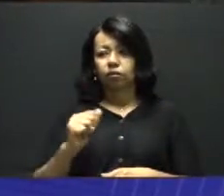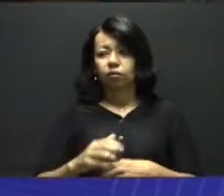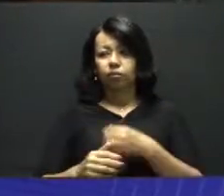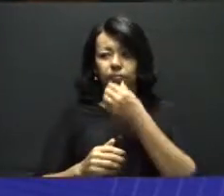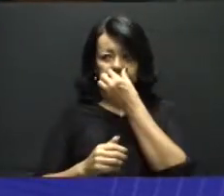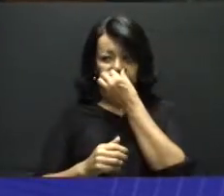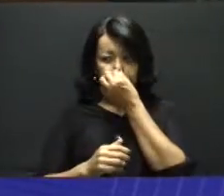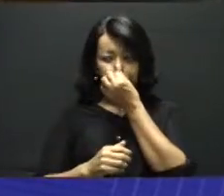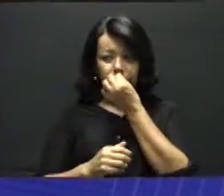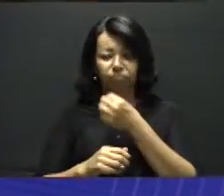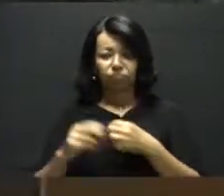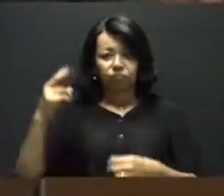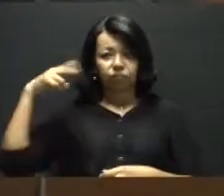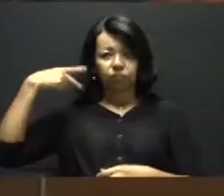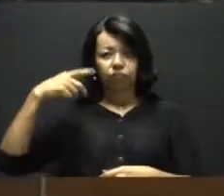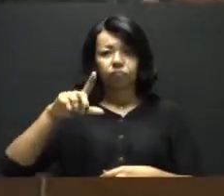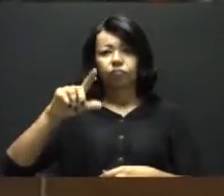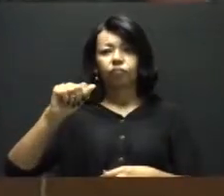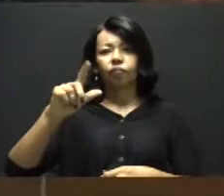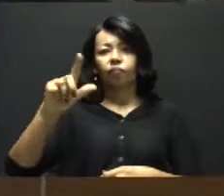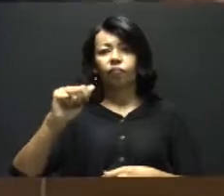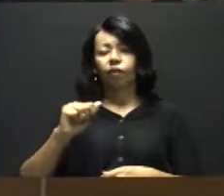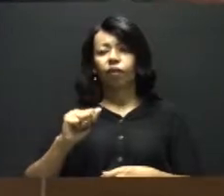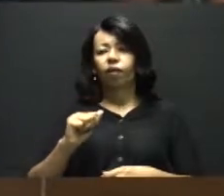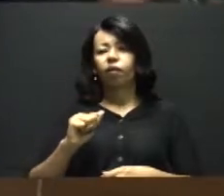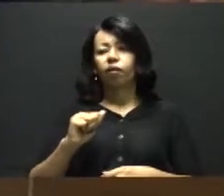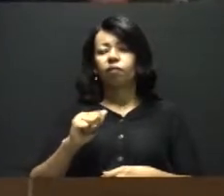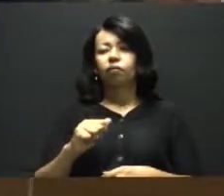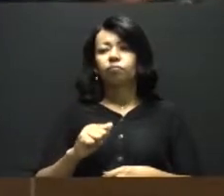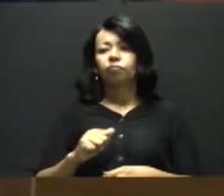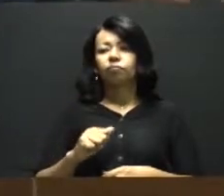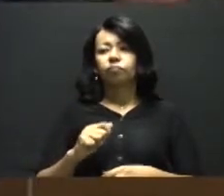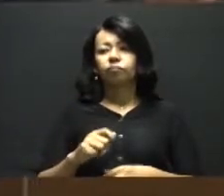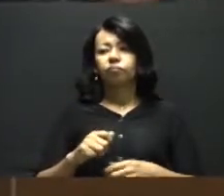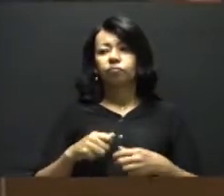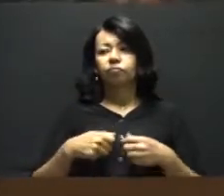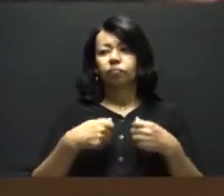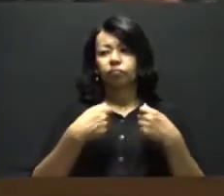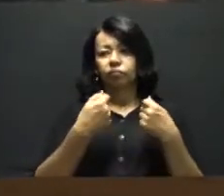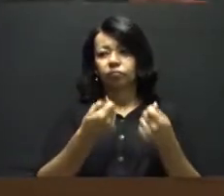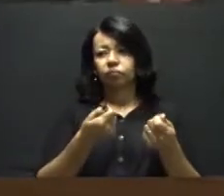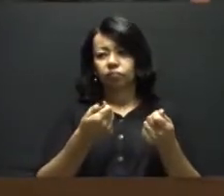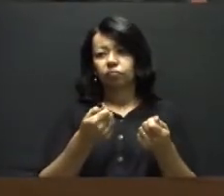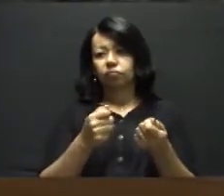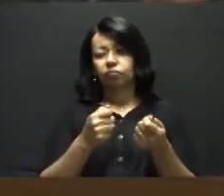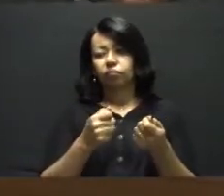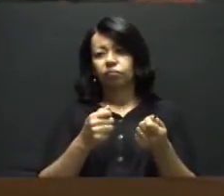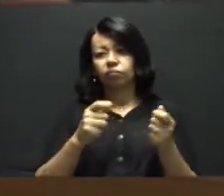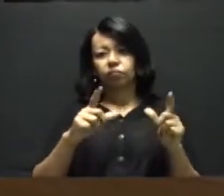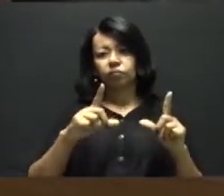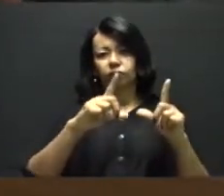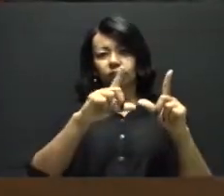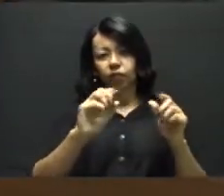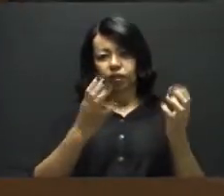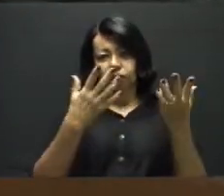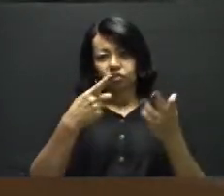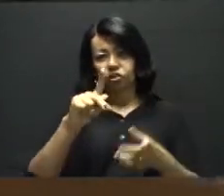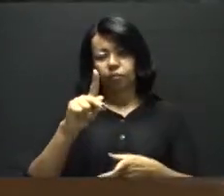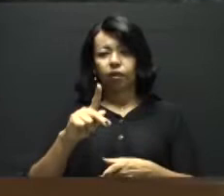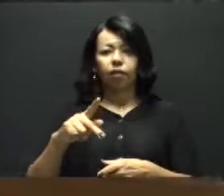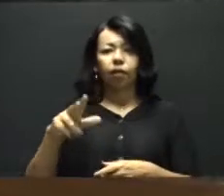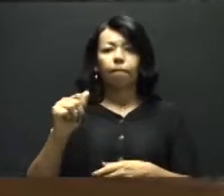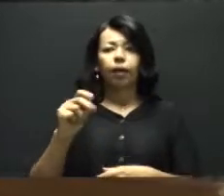o vereador laércio batista santos lala proceder à entrega da homenagem para